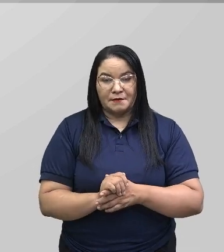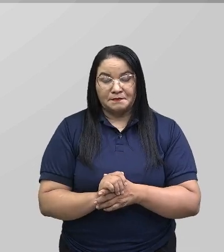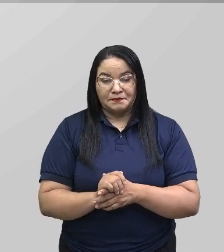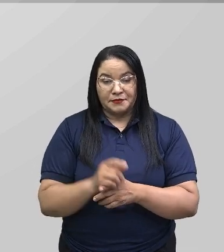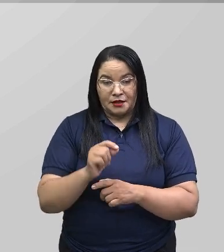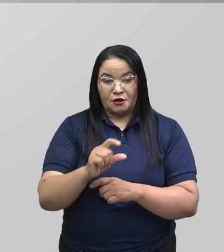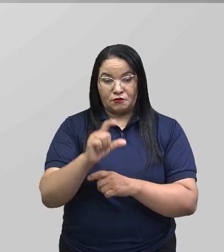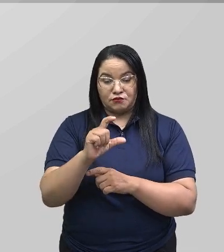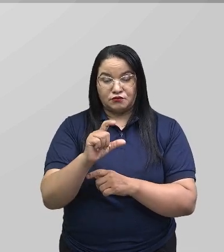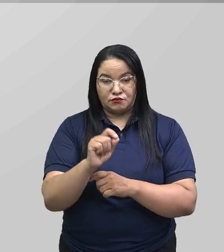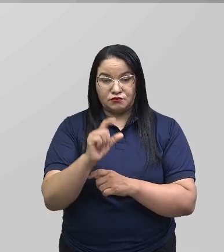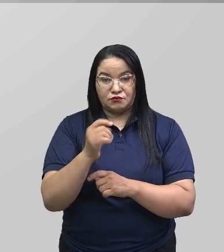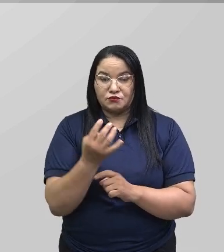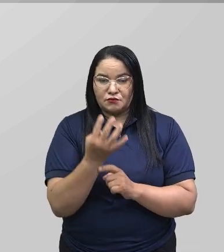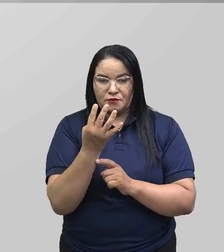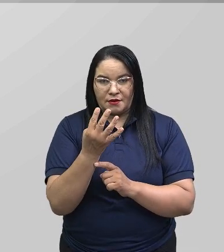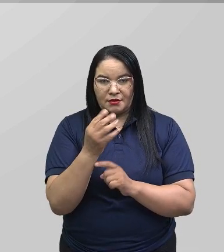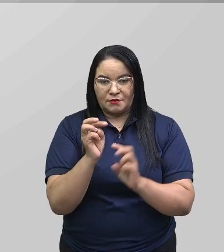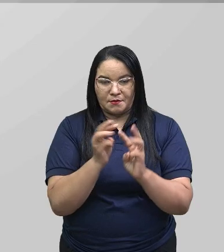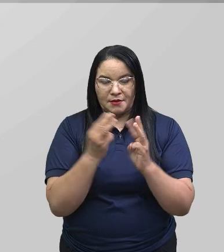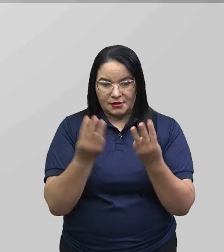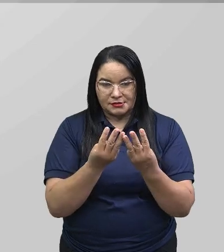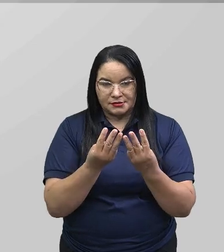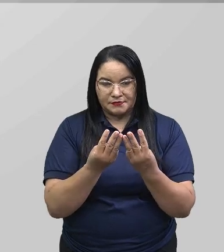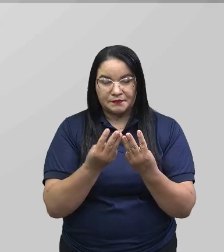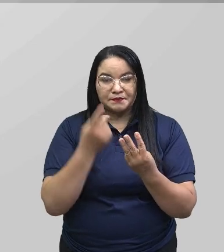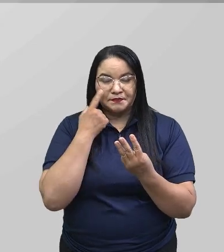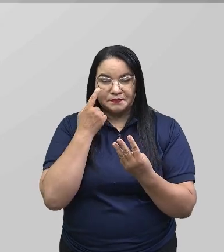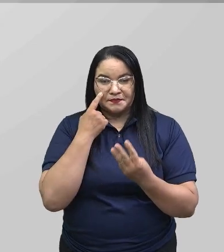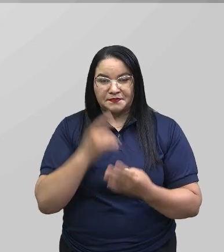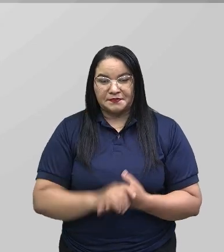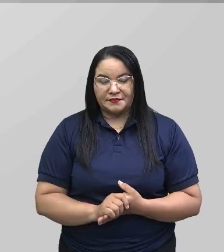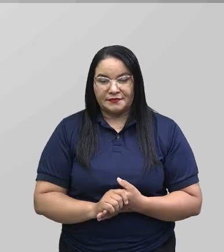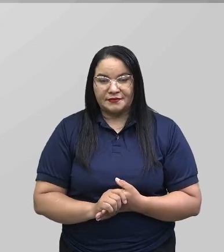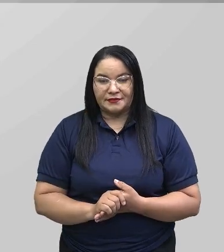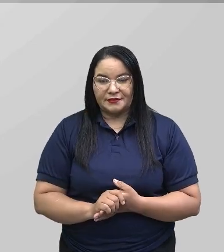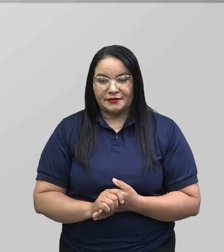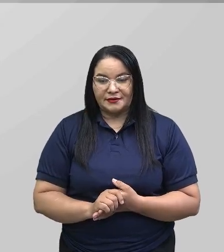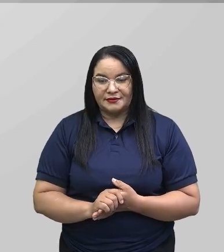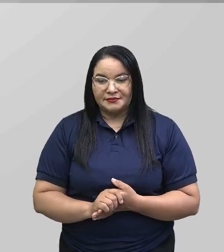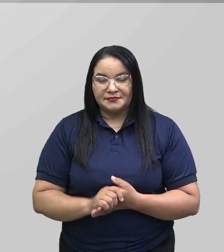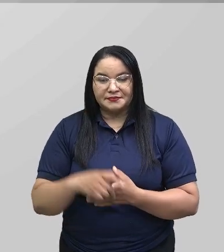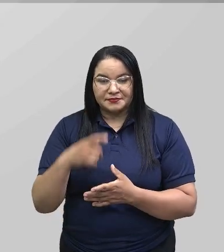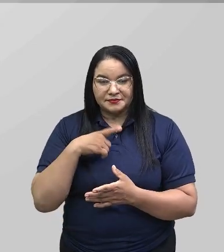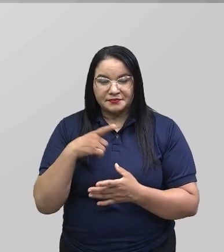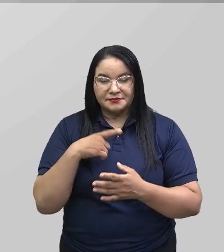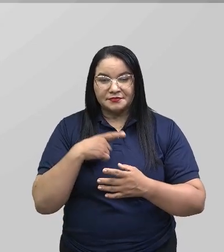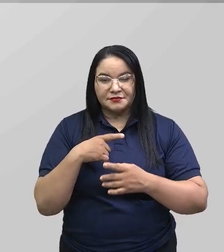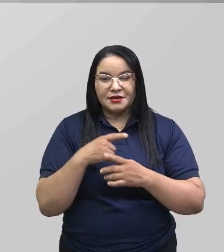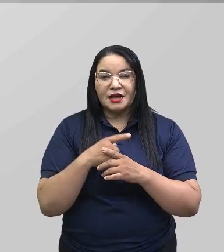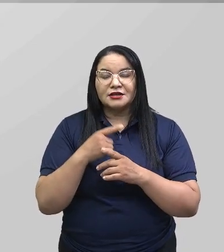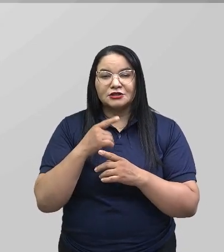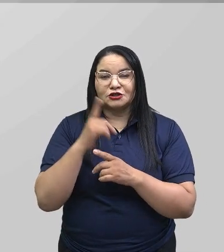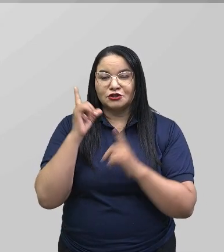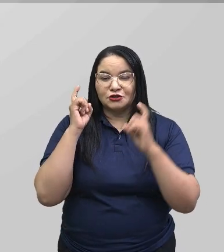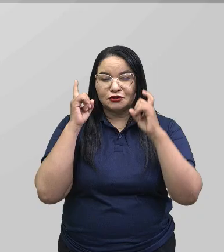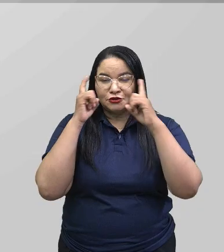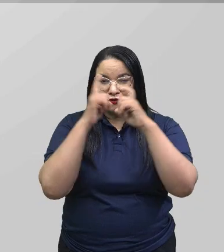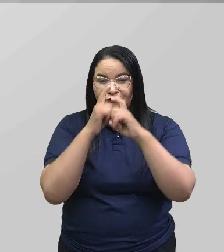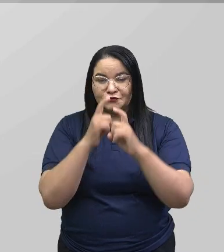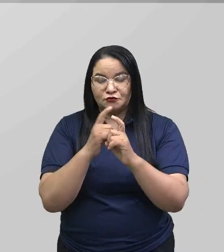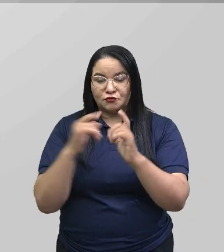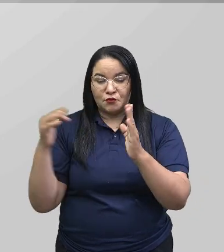tem 4 de massa, então ela é mais encorpada. Então, ela é mais difícil de penetrar